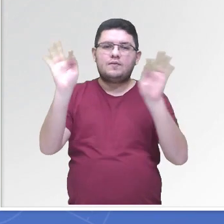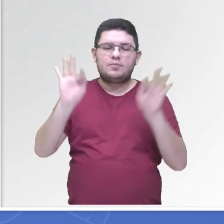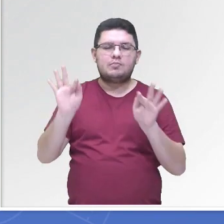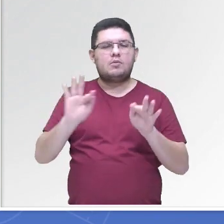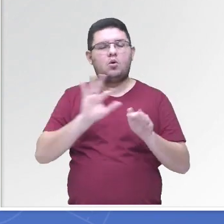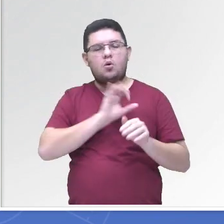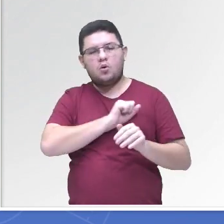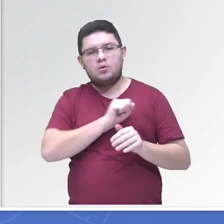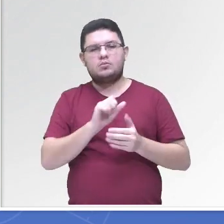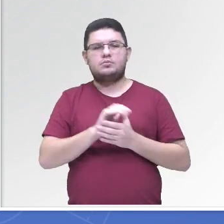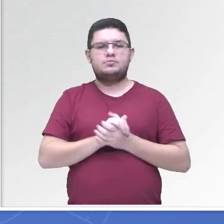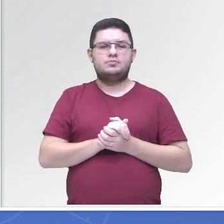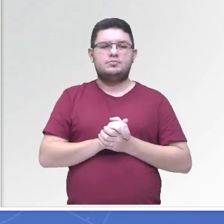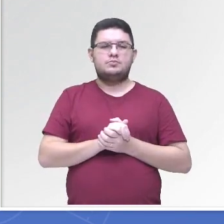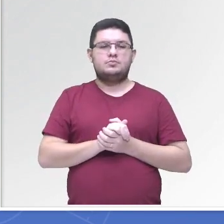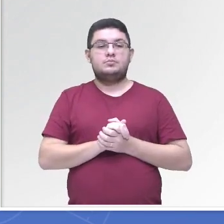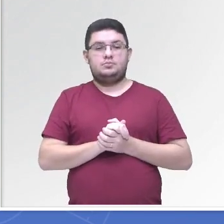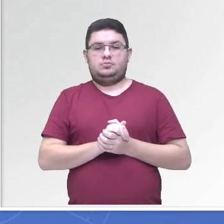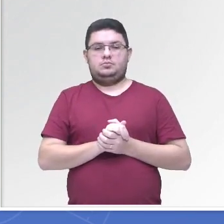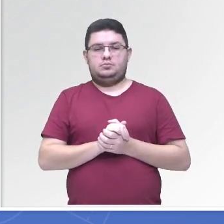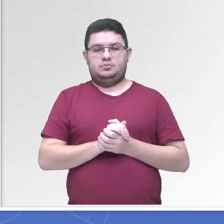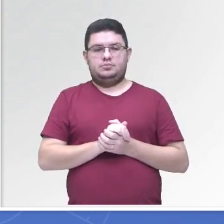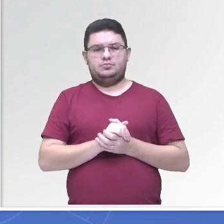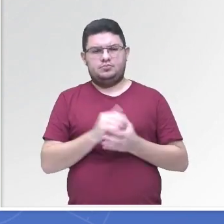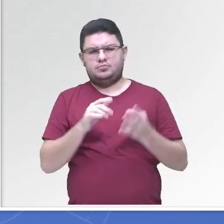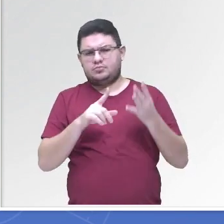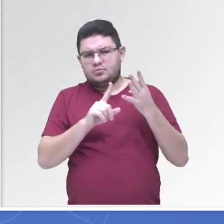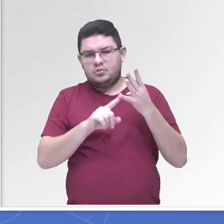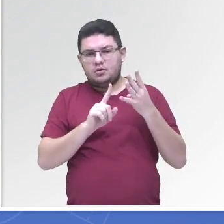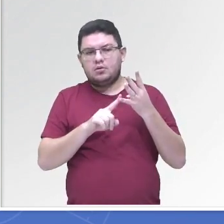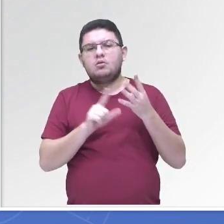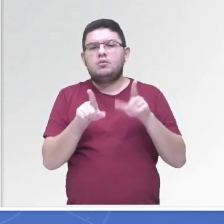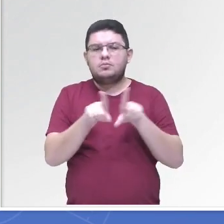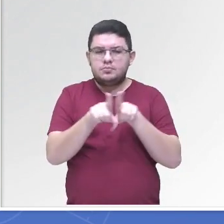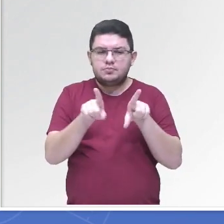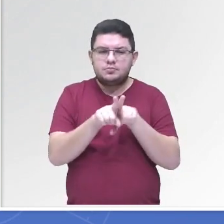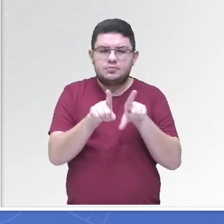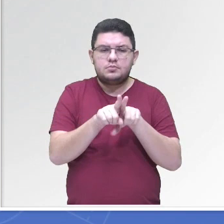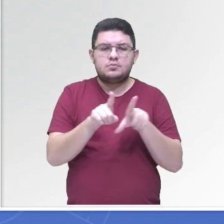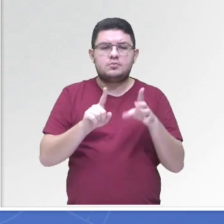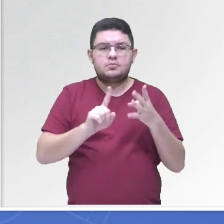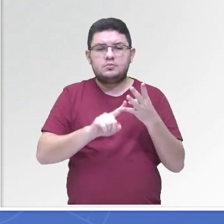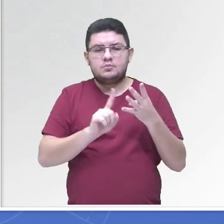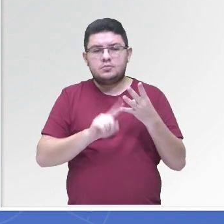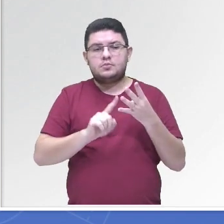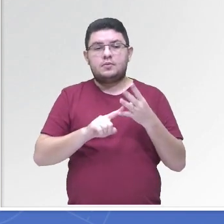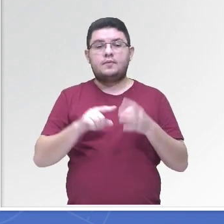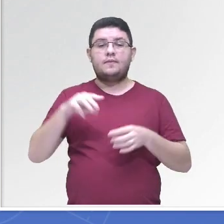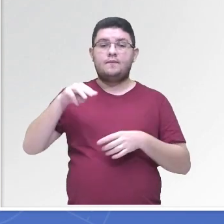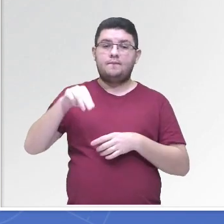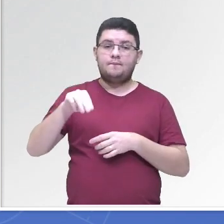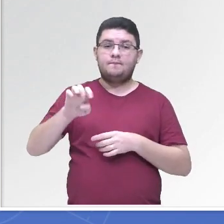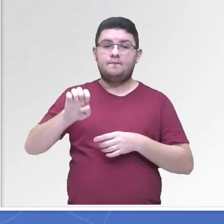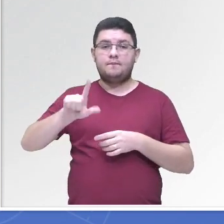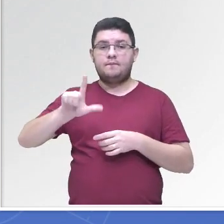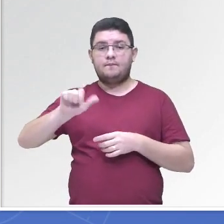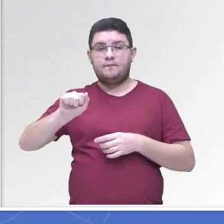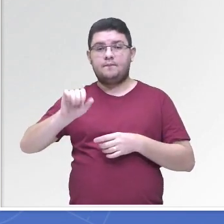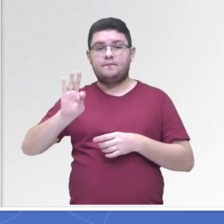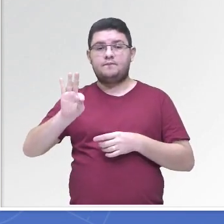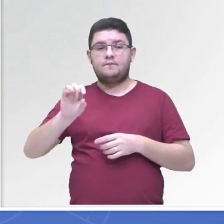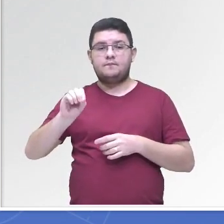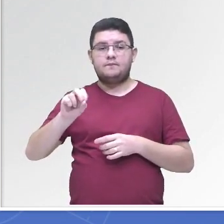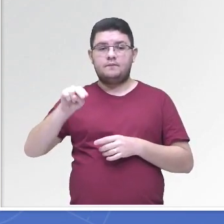realizar. Depois, nós temos também a próxima substância, melatonina. Essa